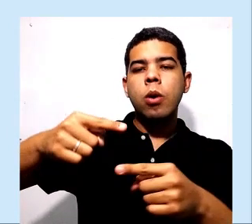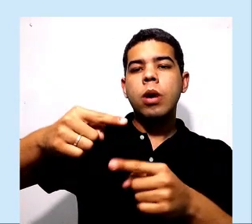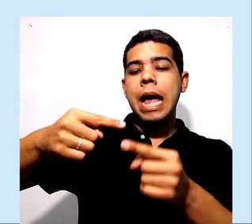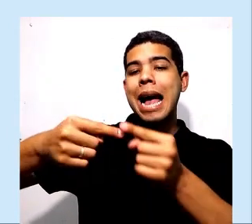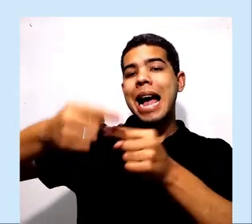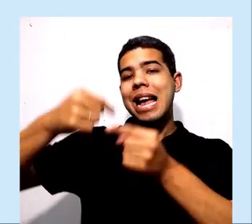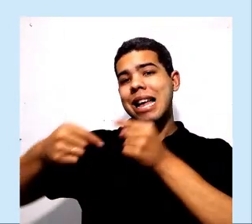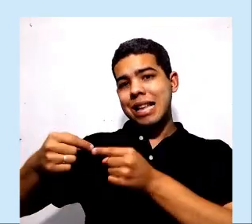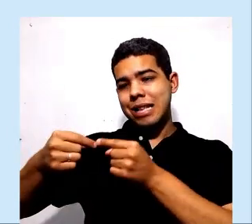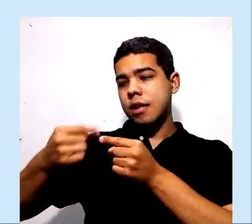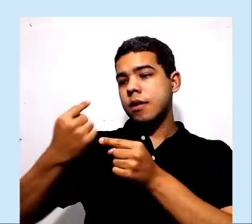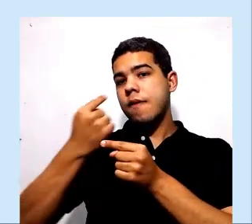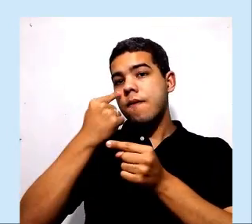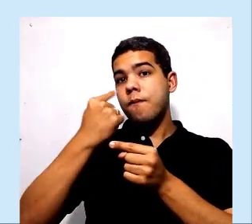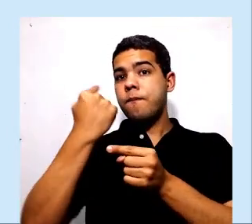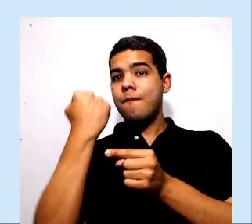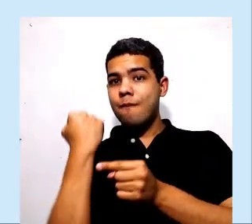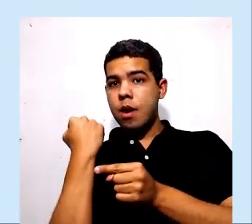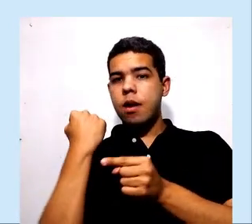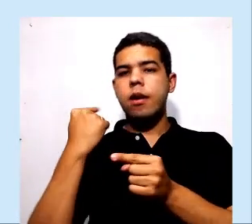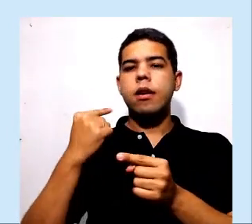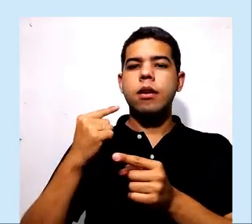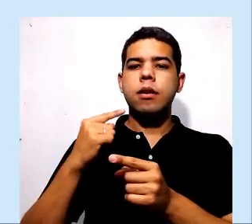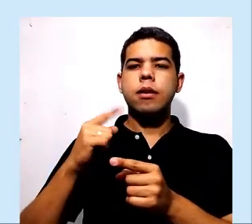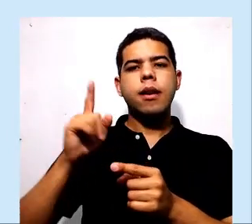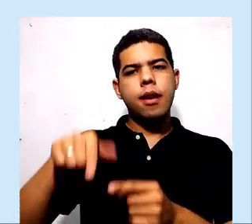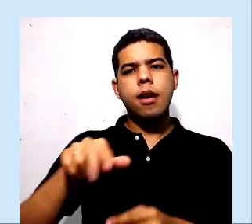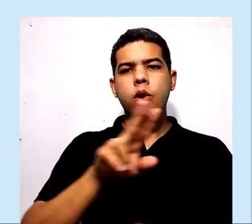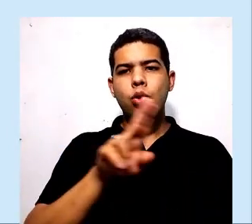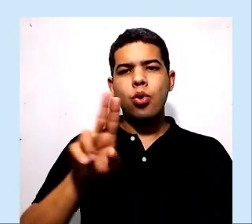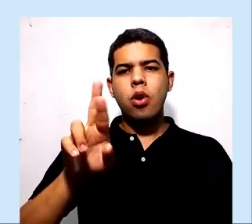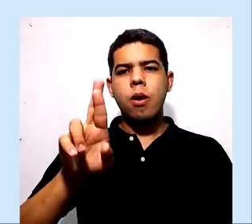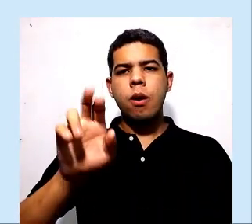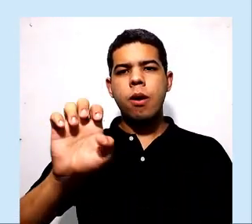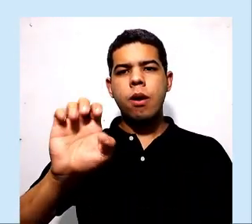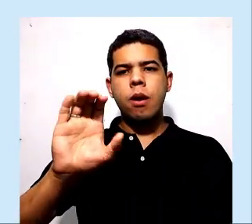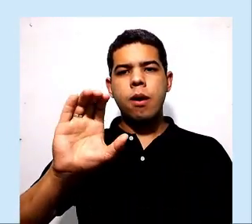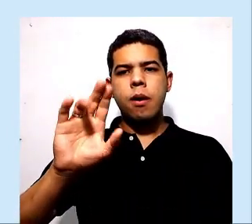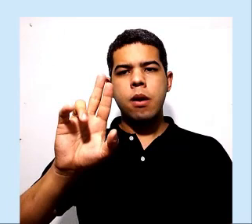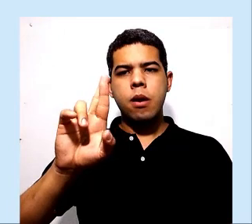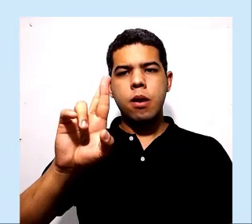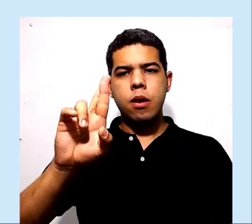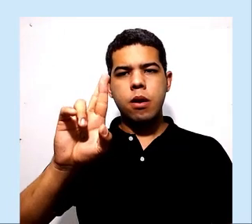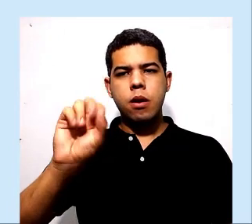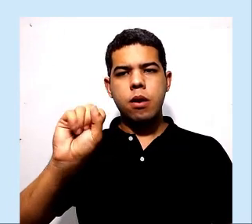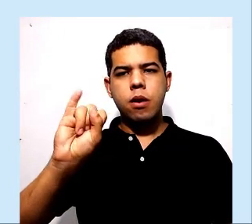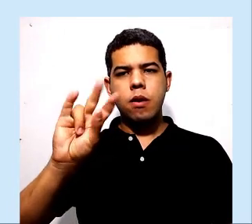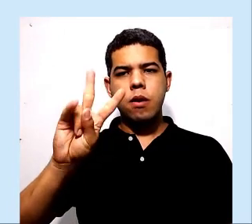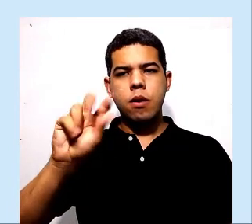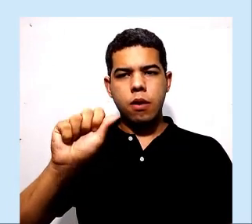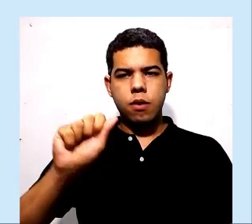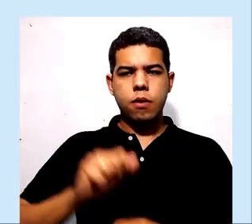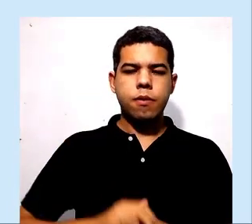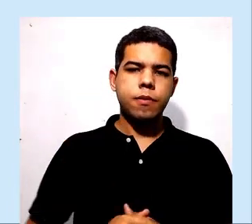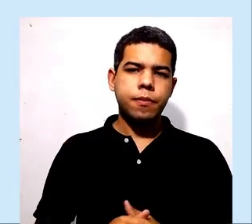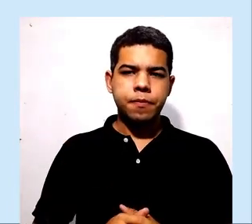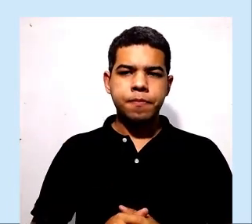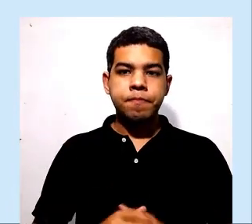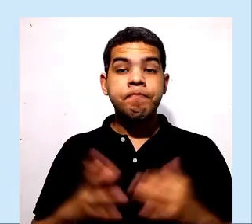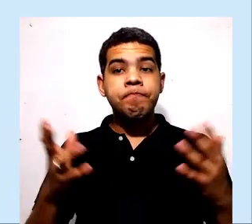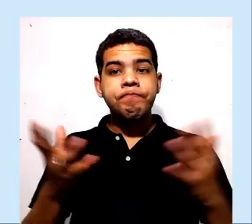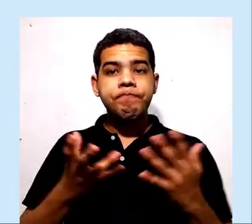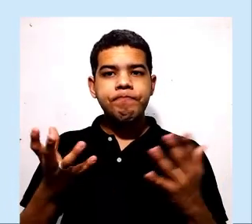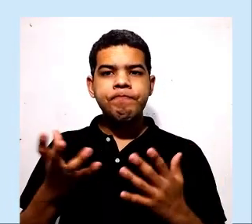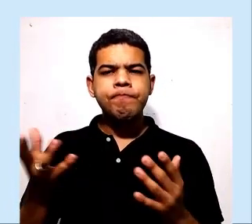termo anterior. Então, esta é uma sequência recursiva. Beleza? Então, ó, veja agora na tela de